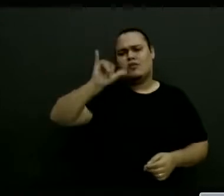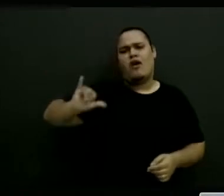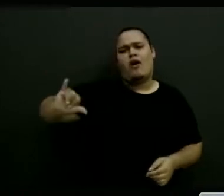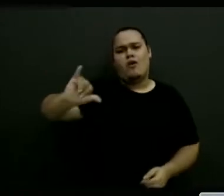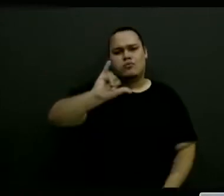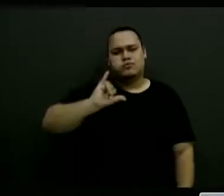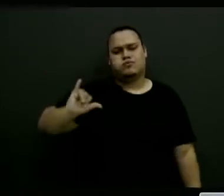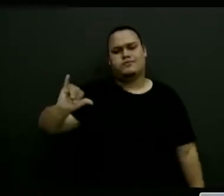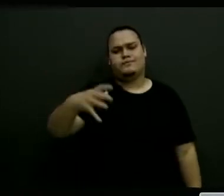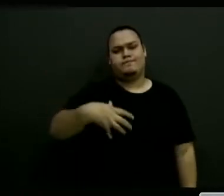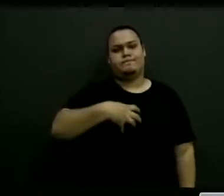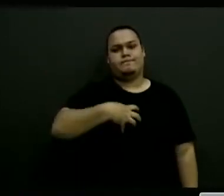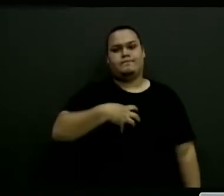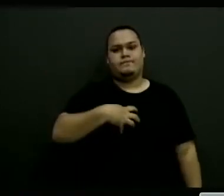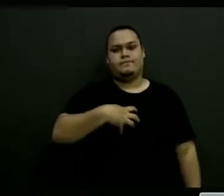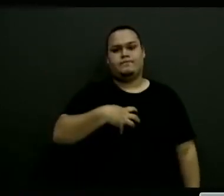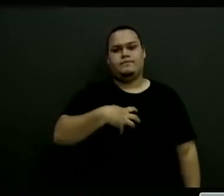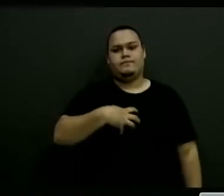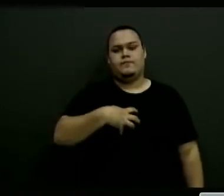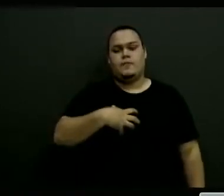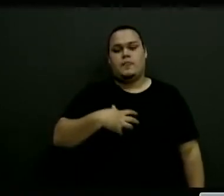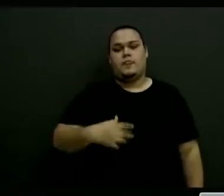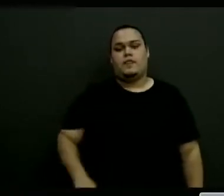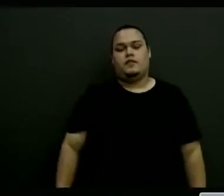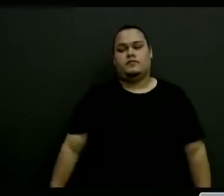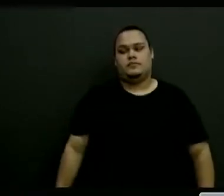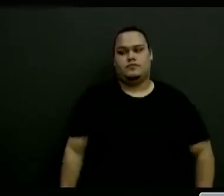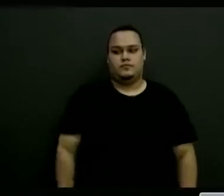tem como propósito equipar a Jesus